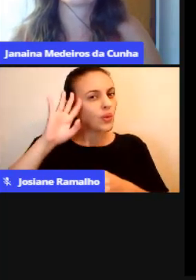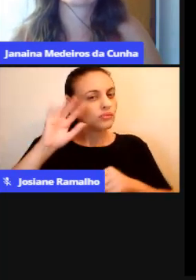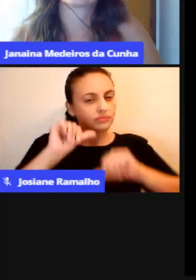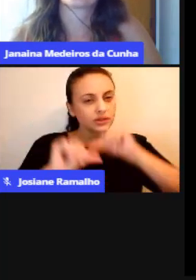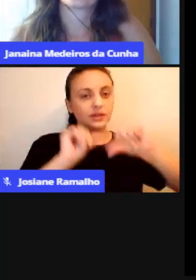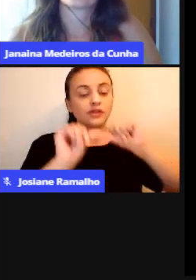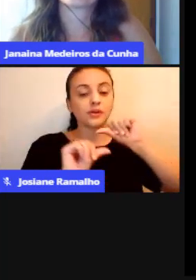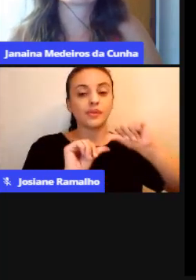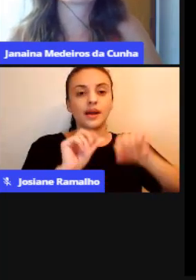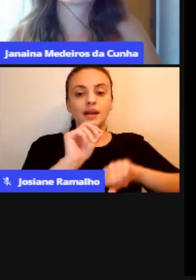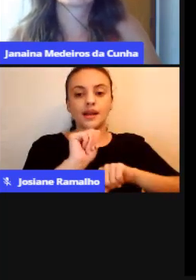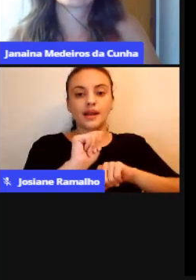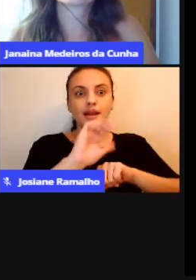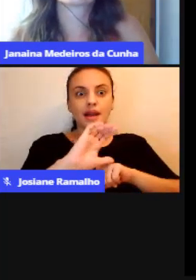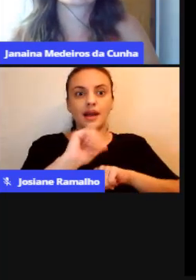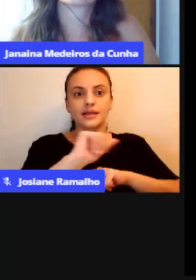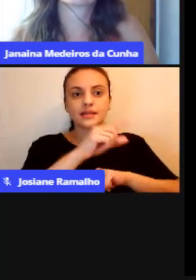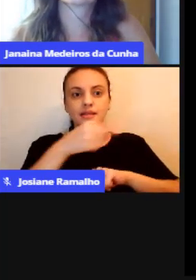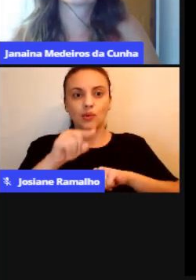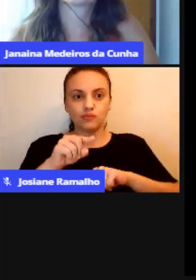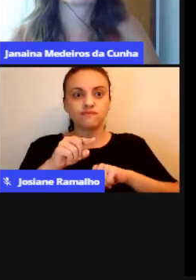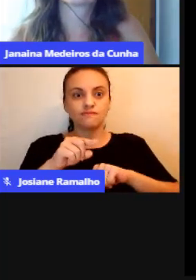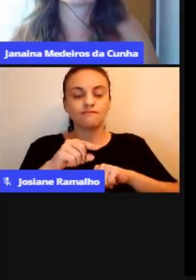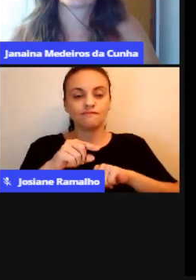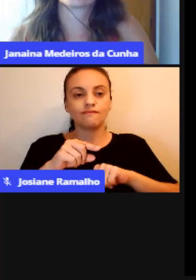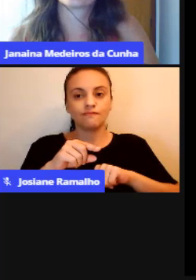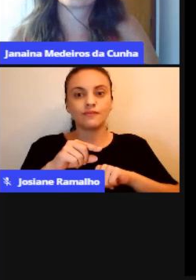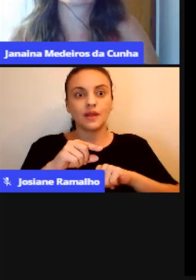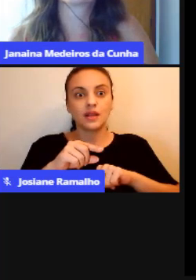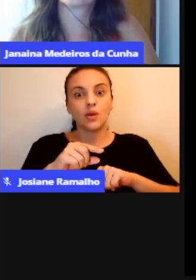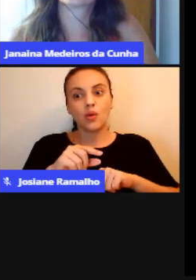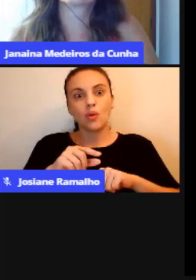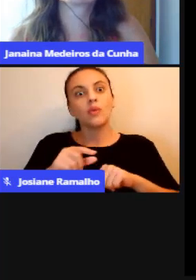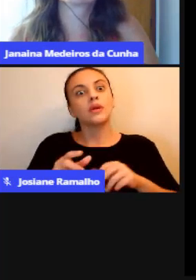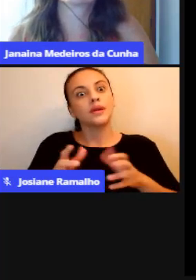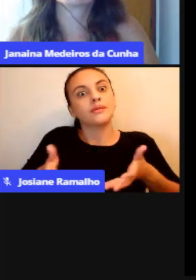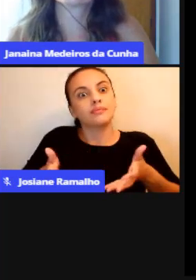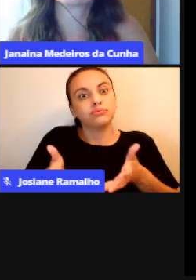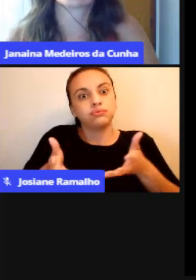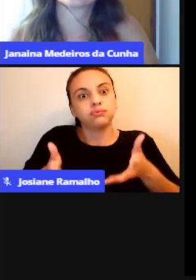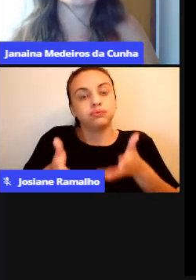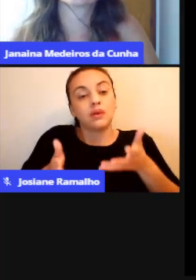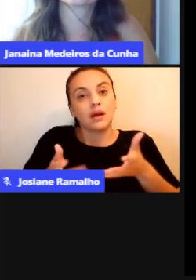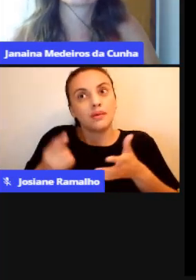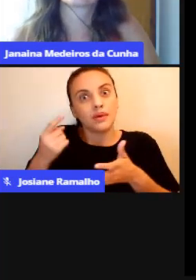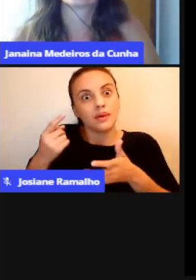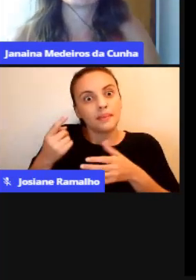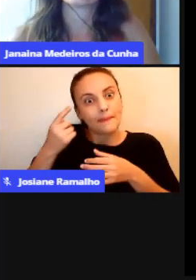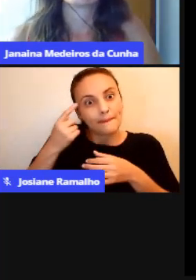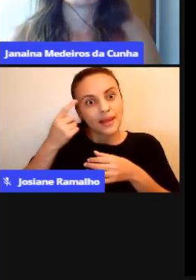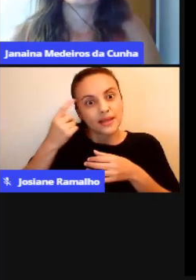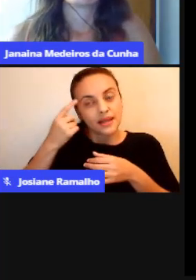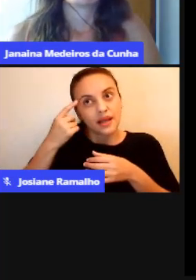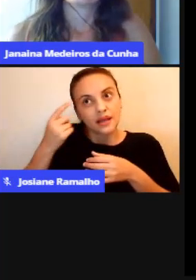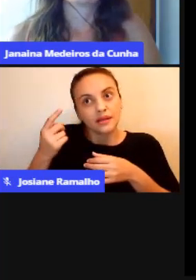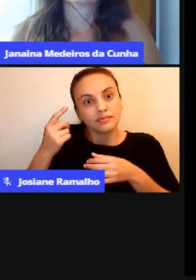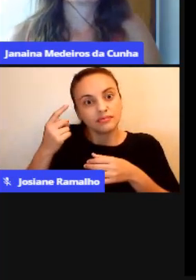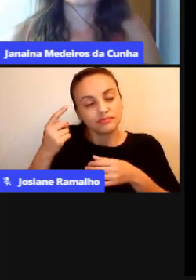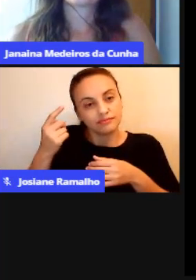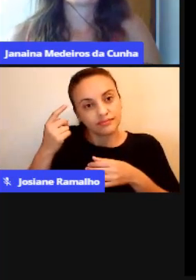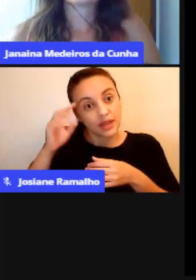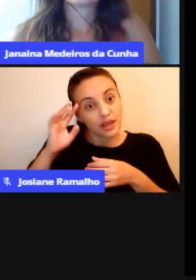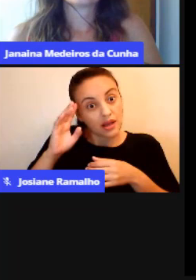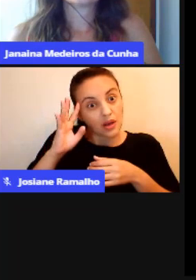ação. A ação é essa que nos impulsiona a novas reflexões.